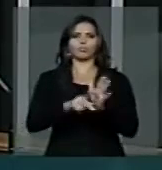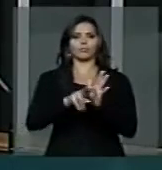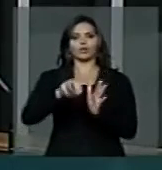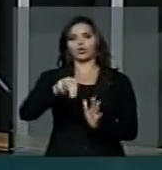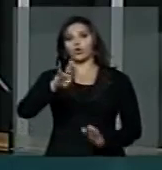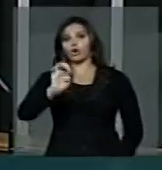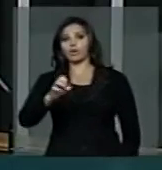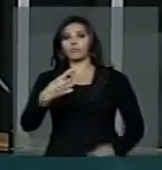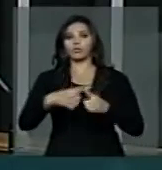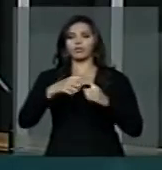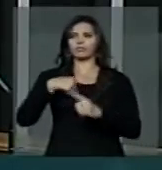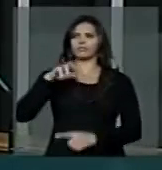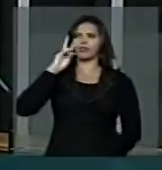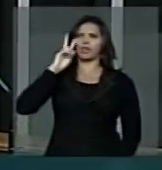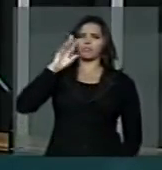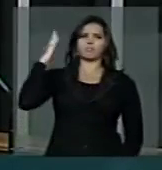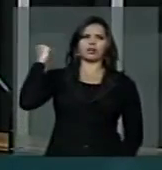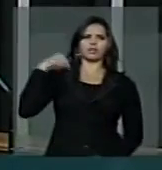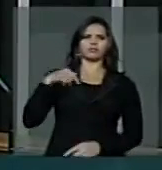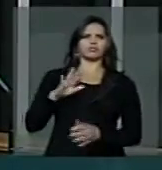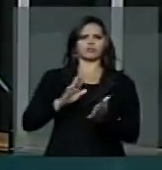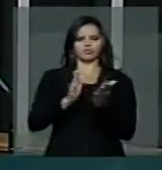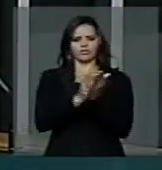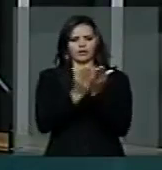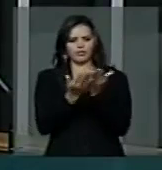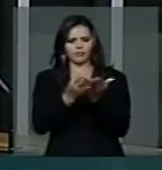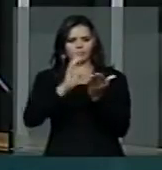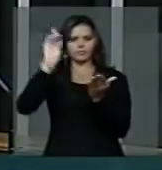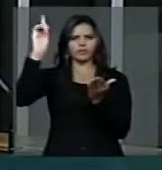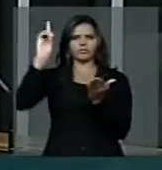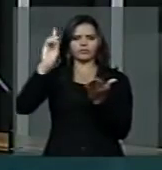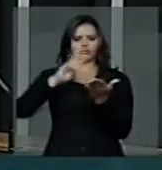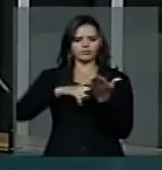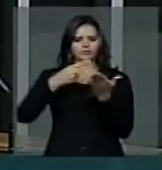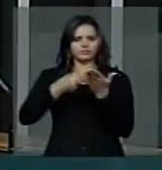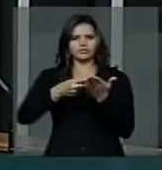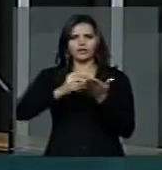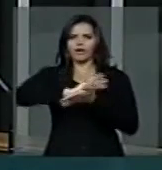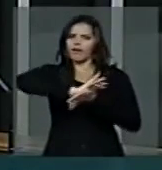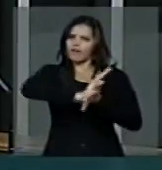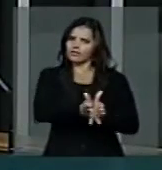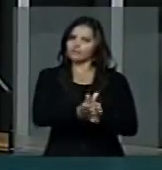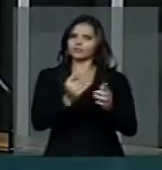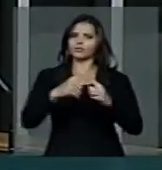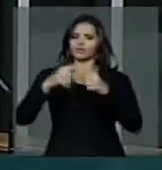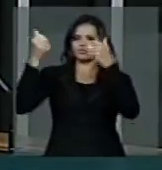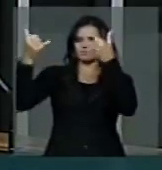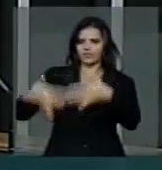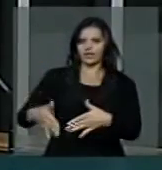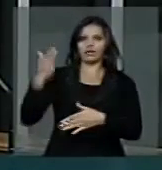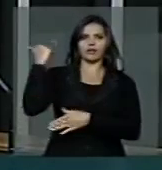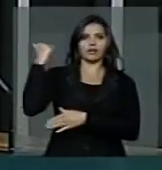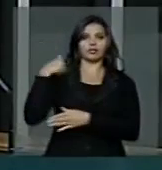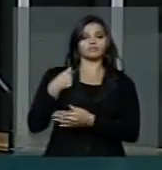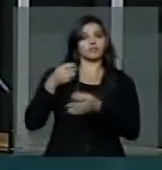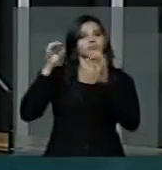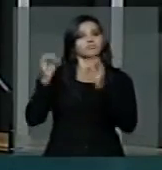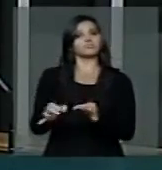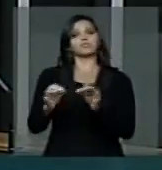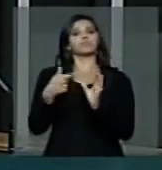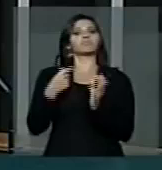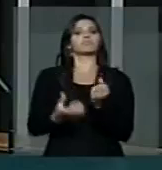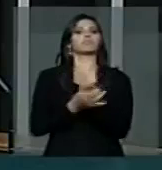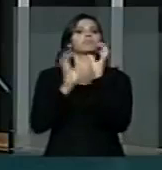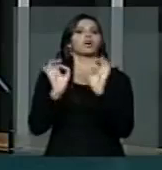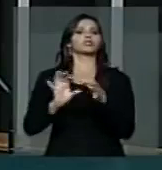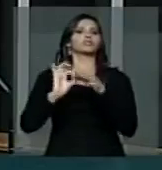interpretação distorcida e racista da Bíblia que já foi usada no passado para justificar a escravidão de negros. O pastor também se referiu